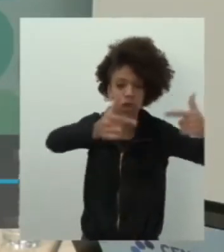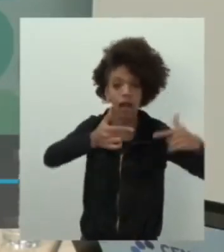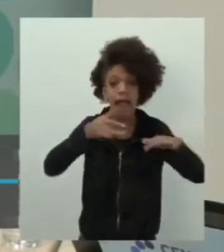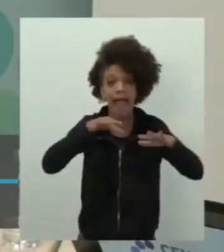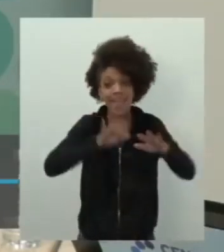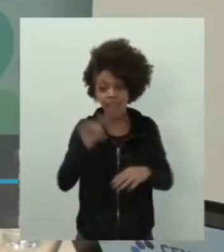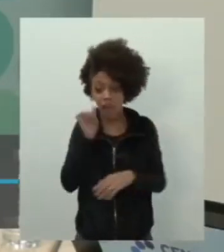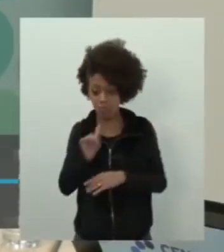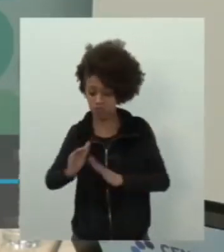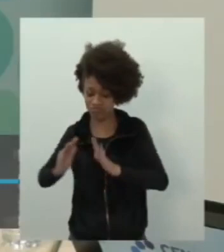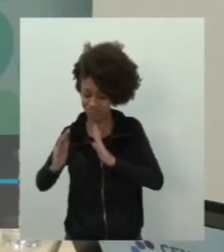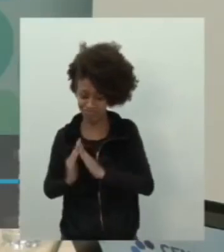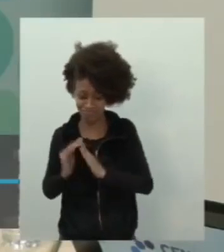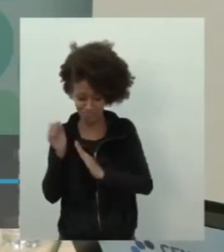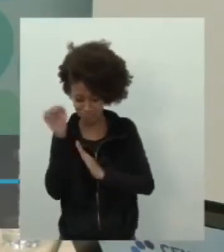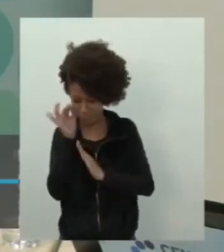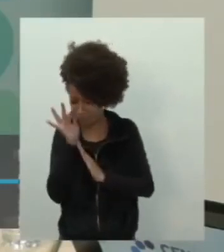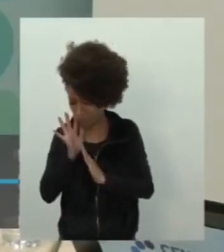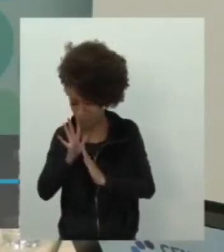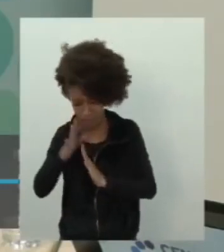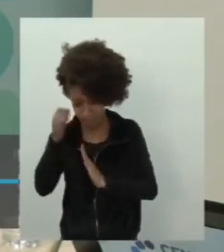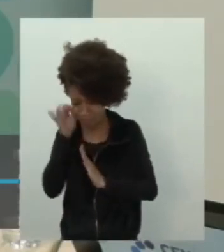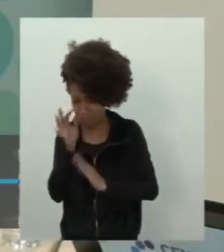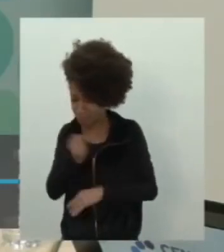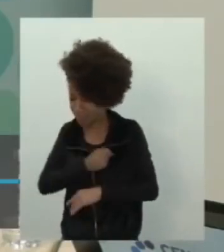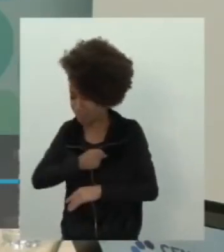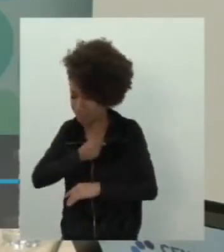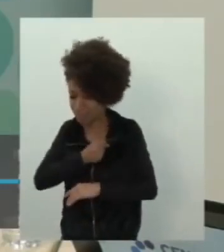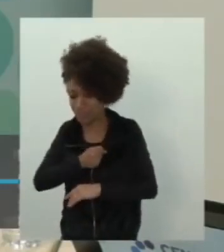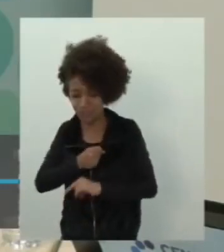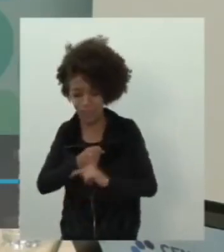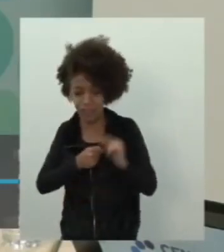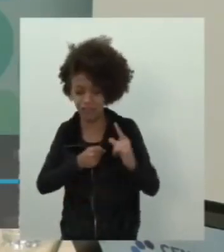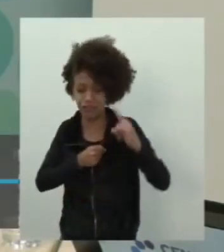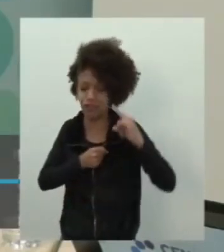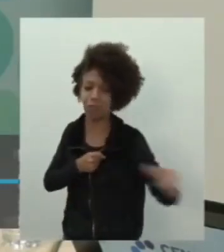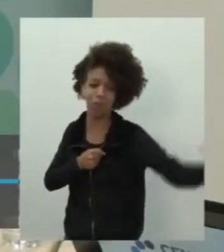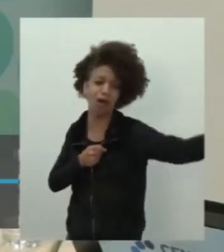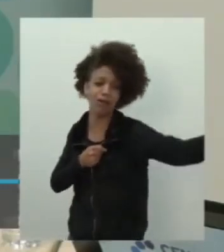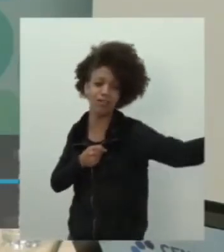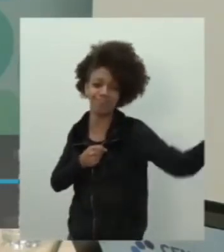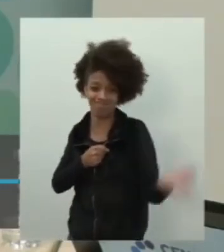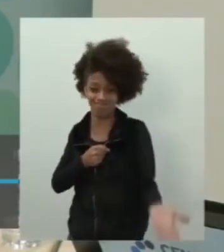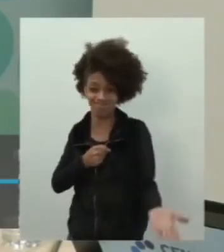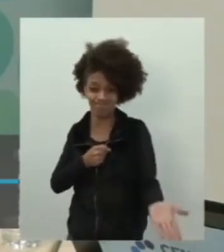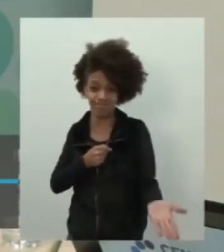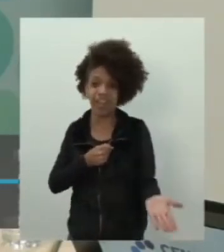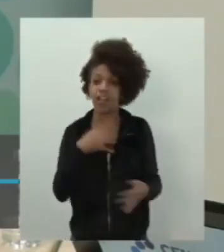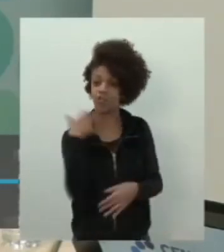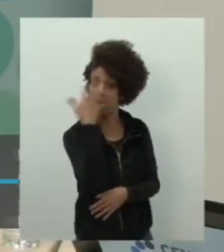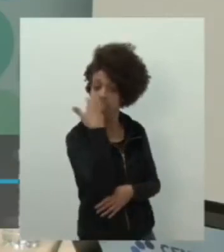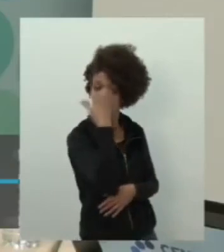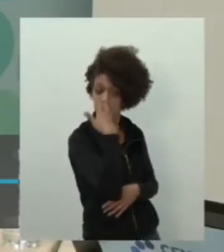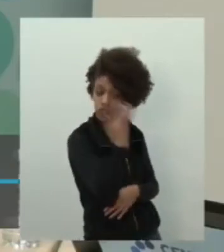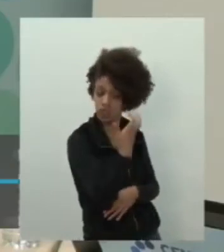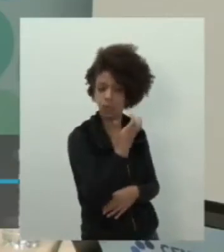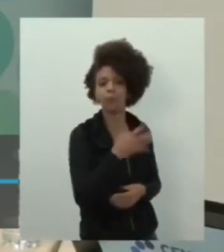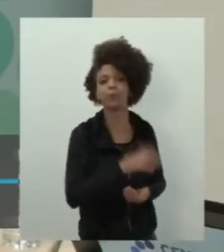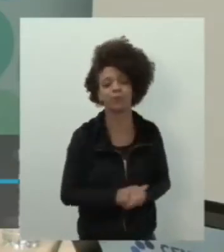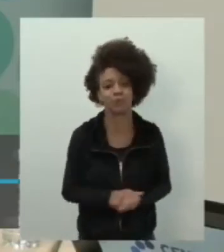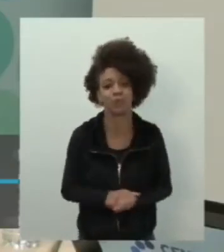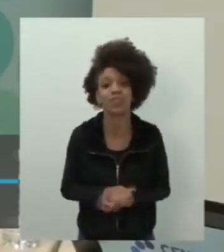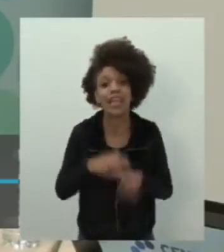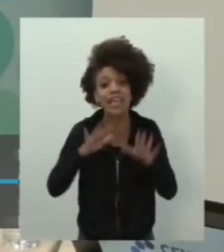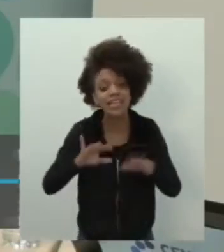casa chorando a saudade do amado dela, no caso do amigo. Então, isso